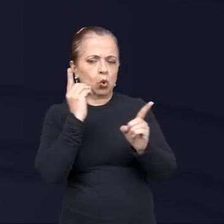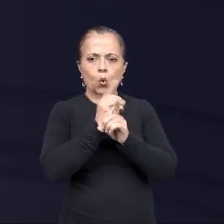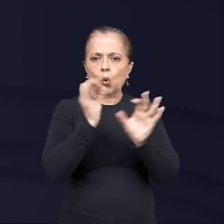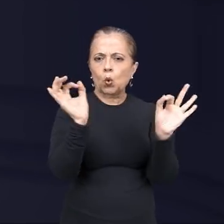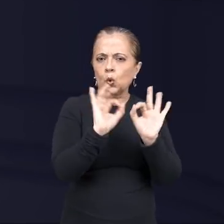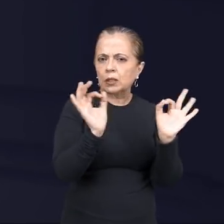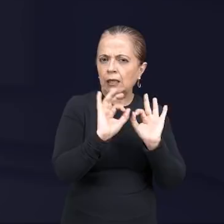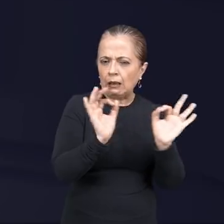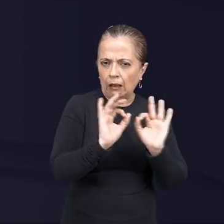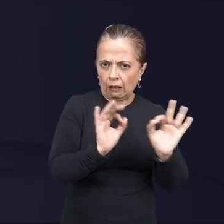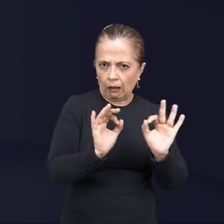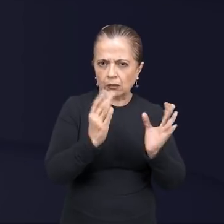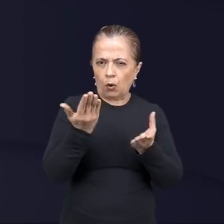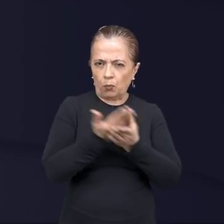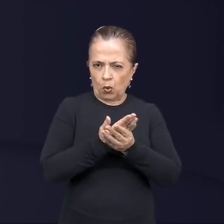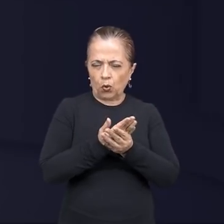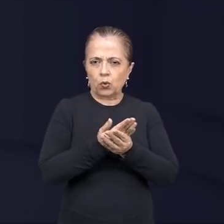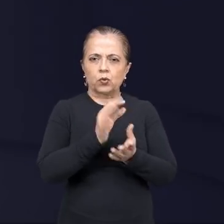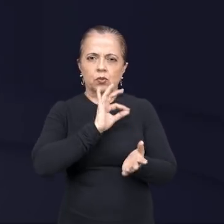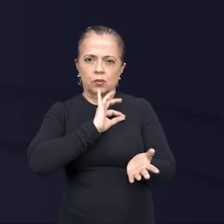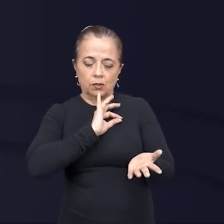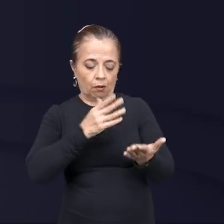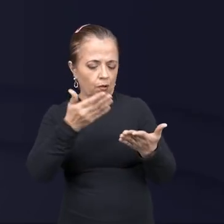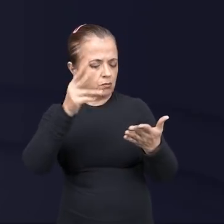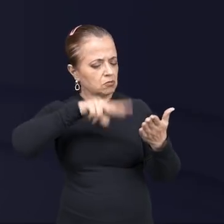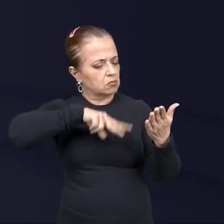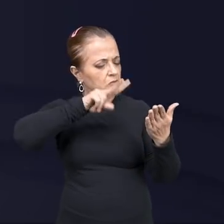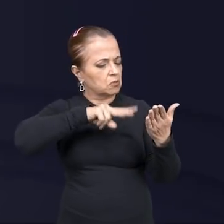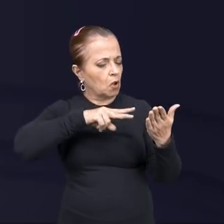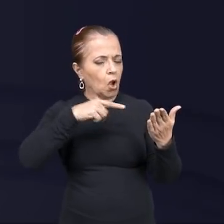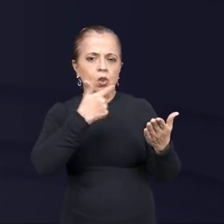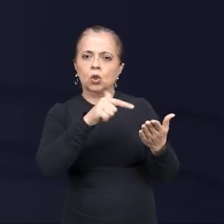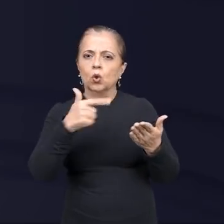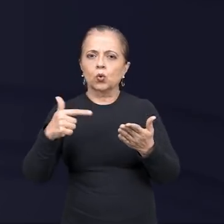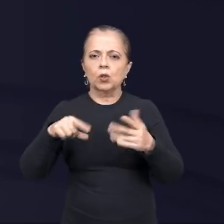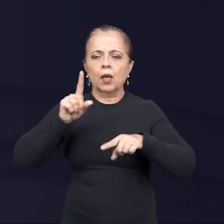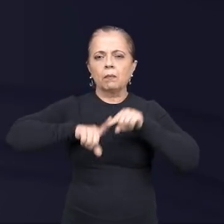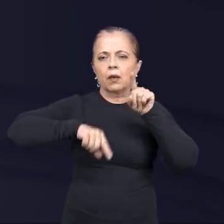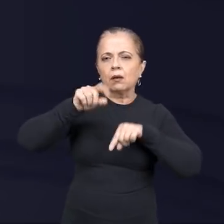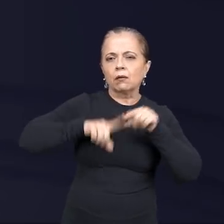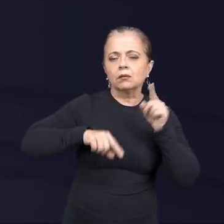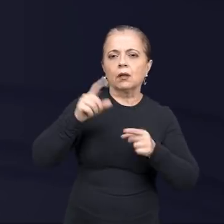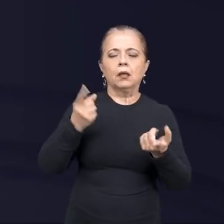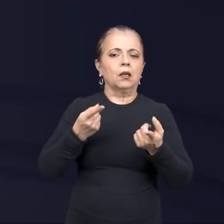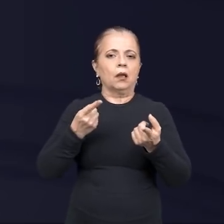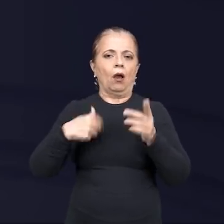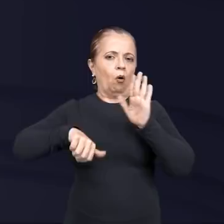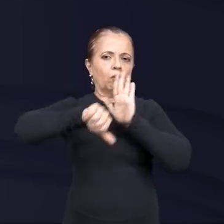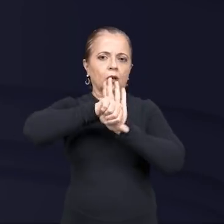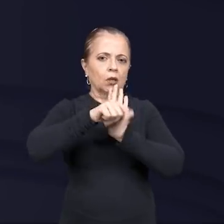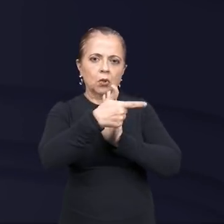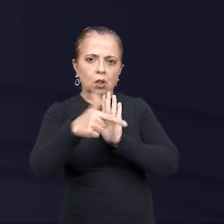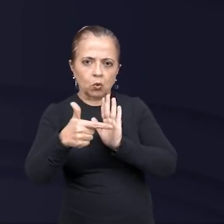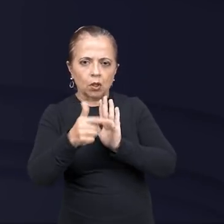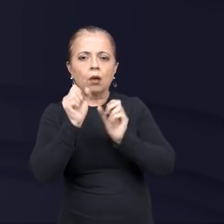não encontra nenhum indício de autoria nem de existência material do delito.